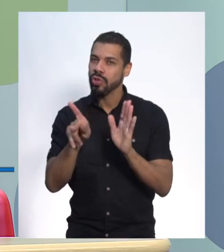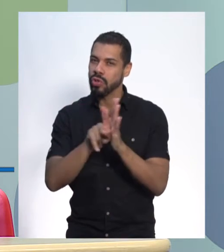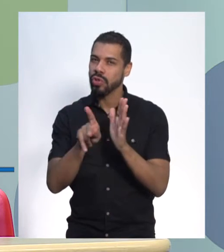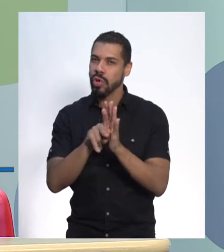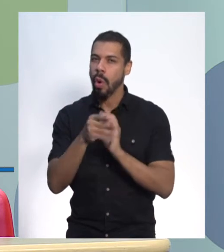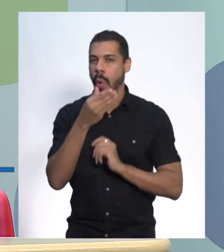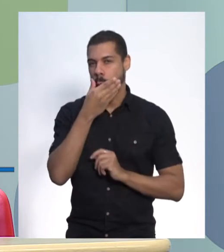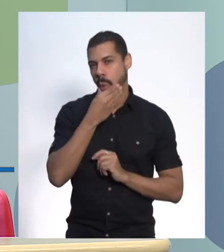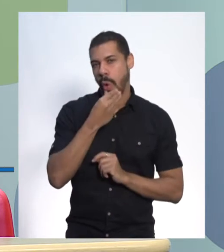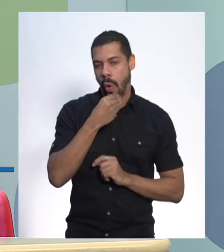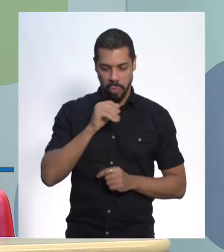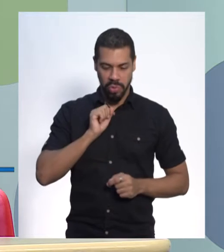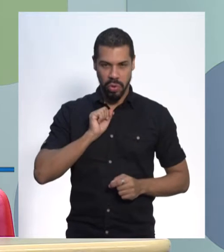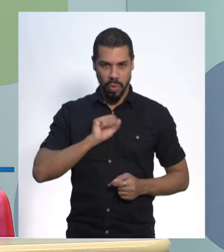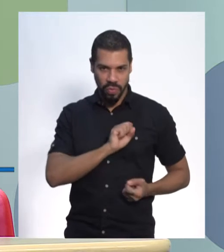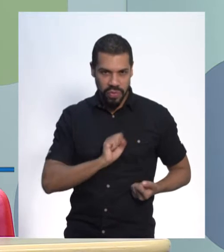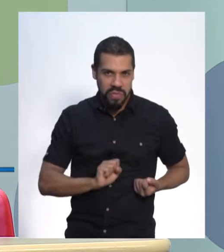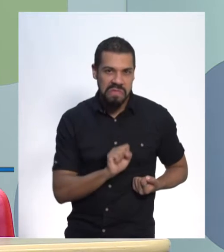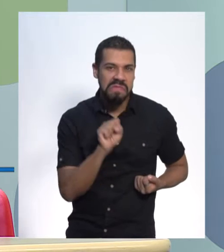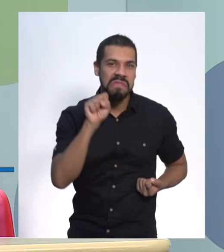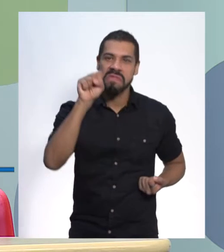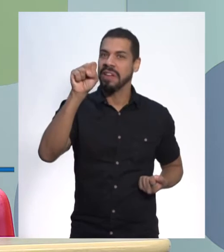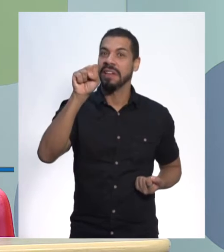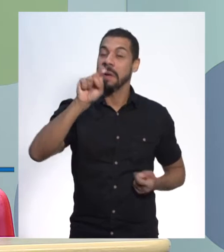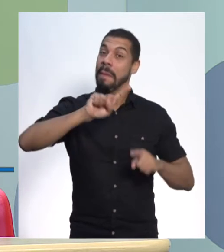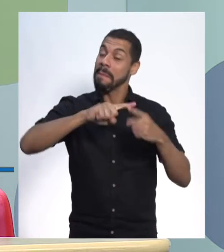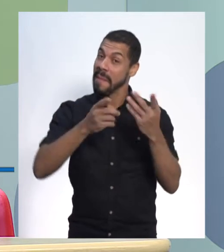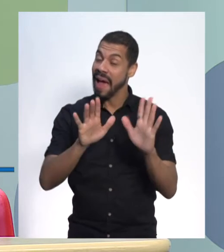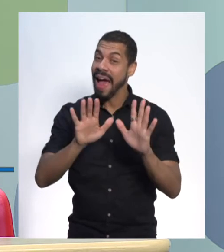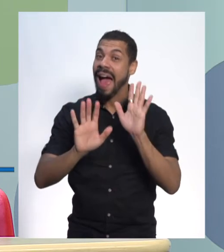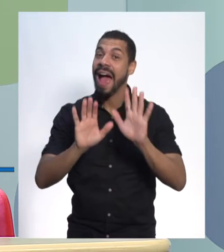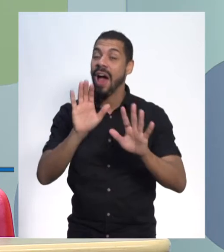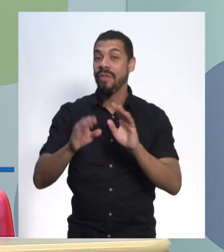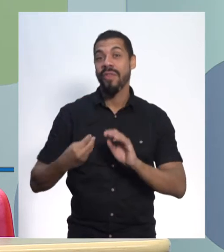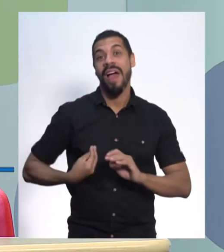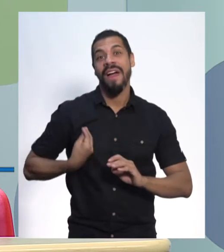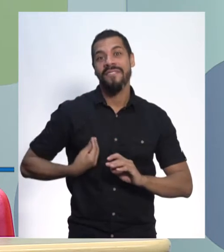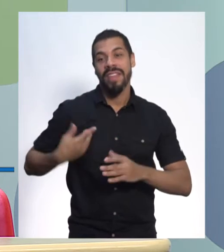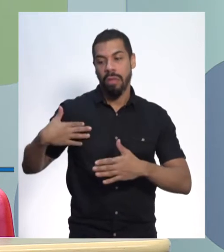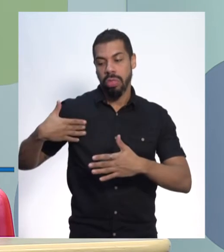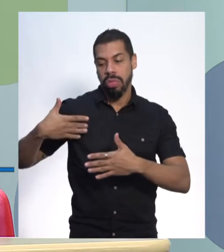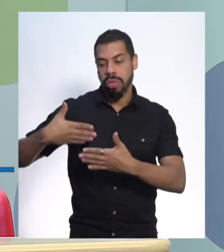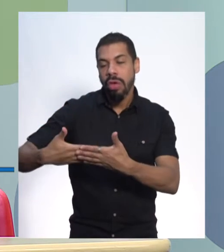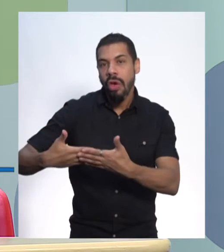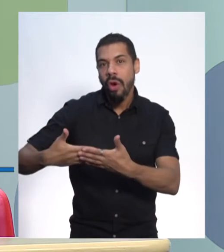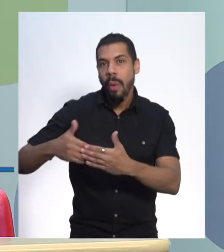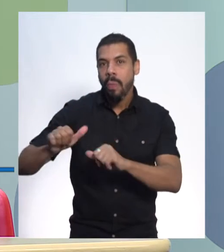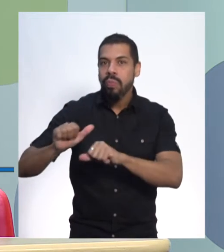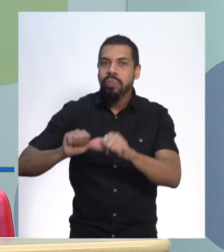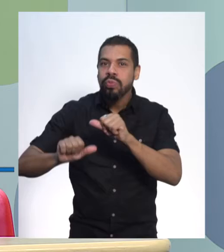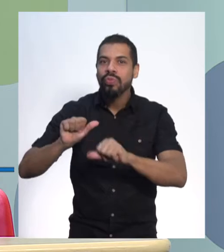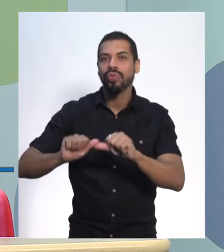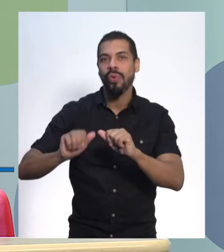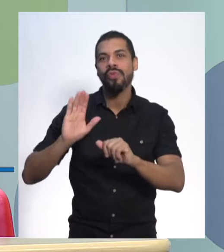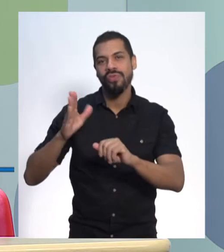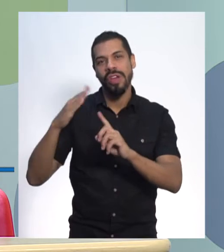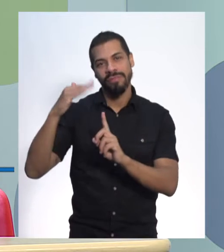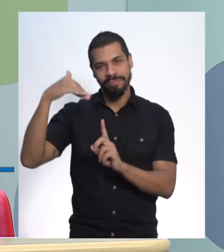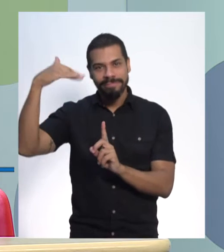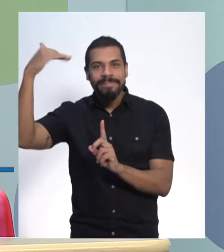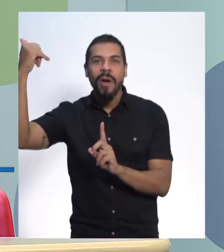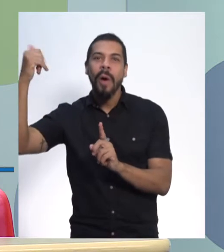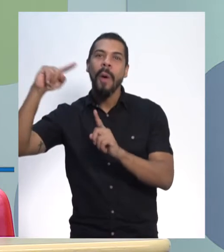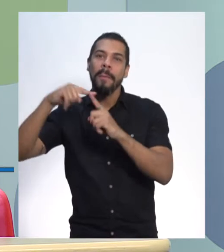né? É alguém que sofreu uma fatalidade, que teve a sua vida interrompida, que era uma vida de sucesso, né? Ele já tinha sucesso.